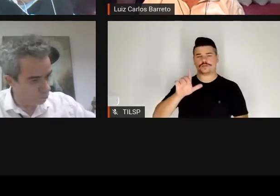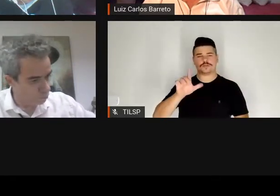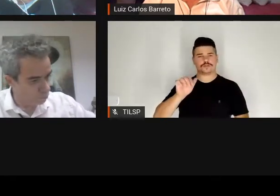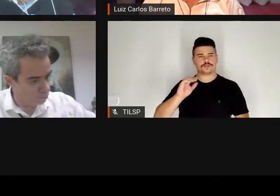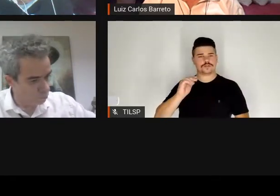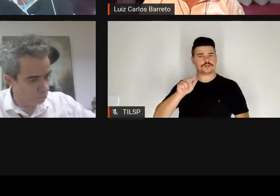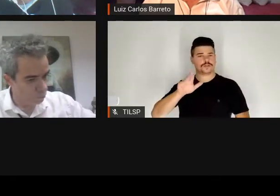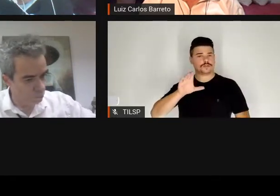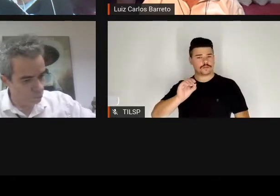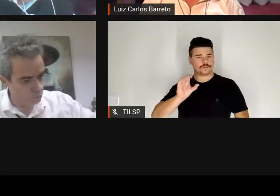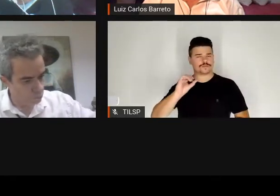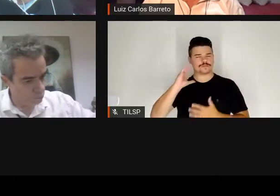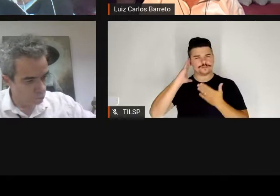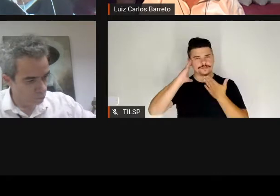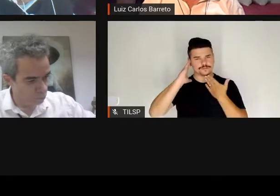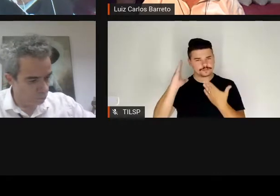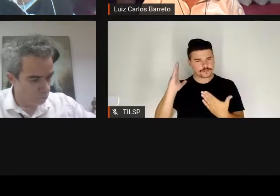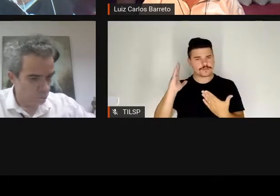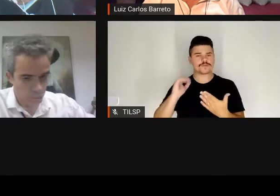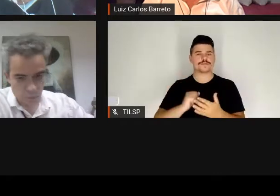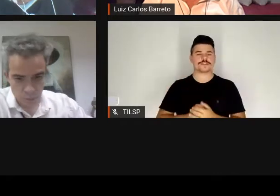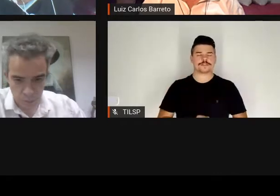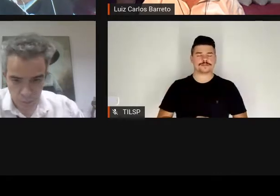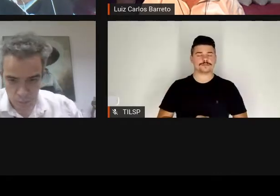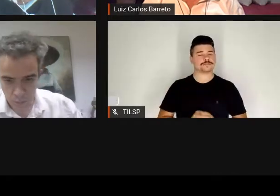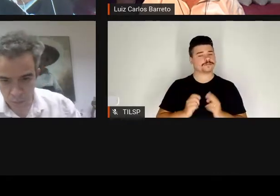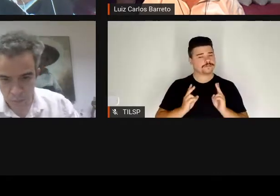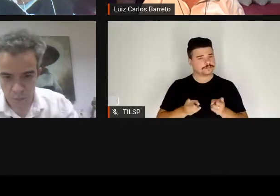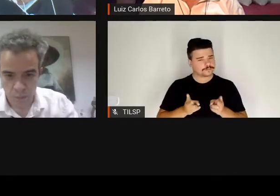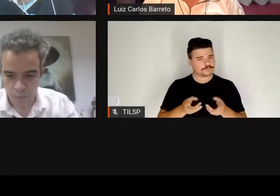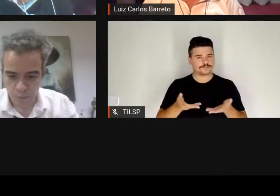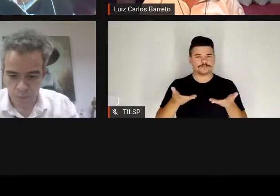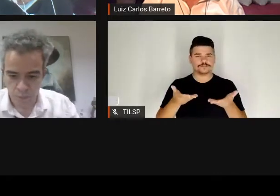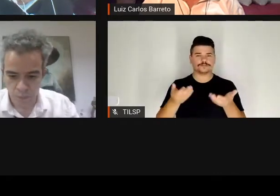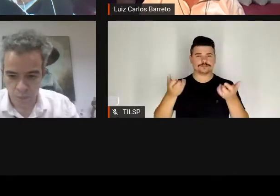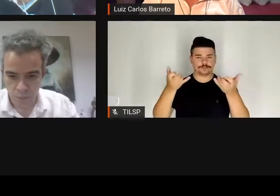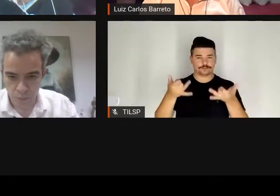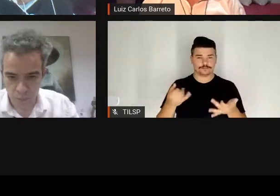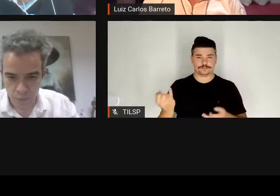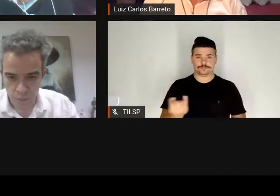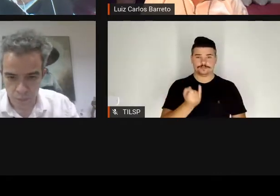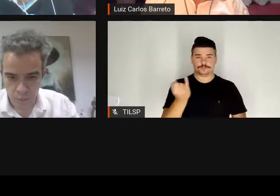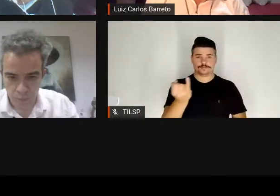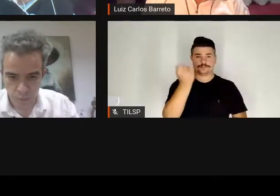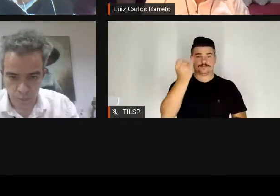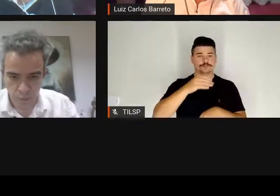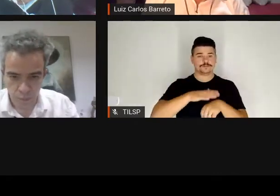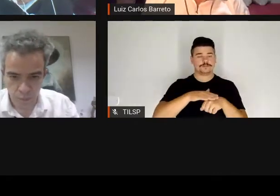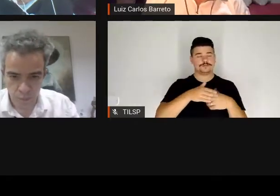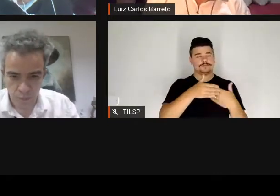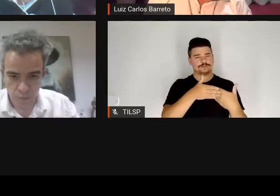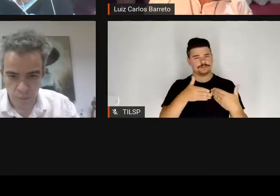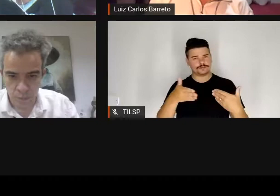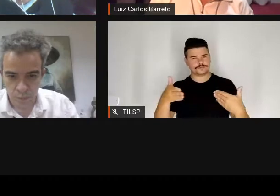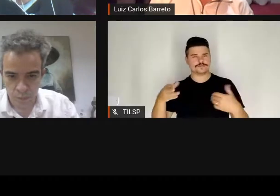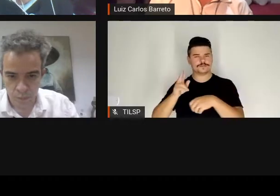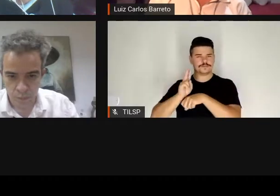esse agradecimento realmente é importante porque da iniciativa de preservação e,